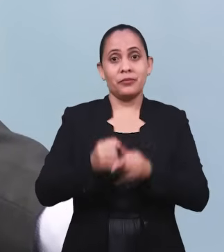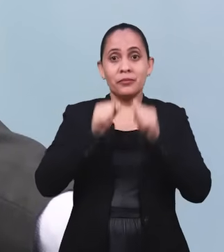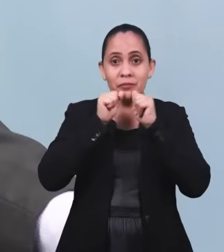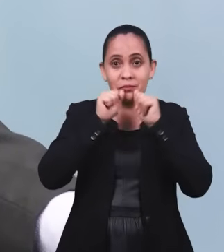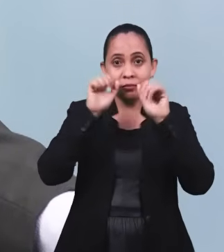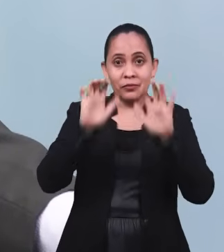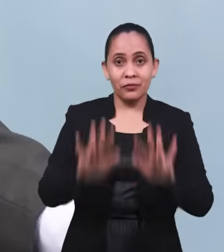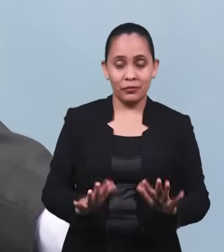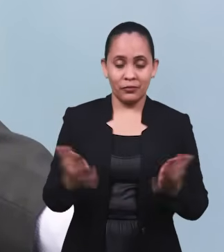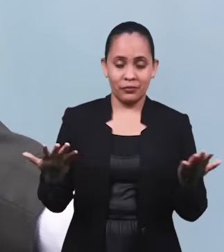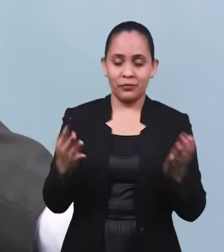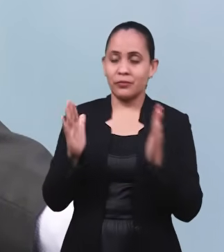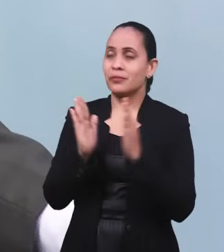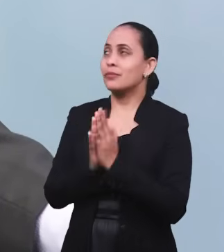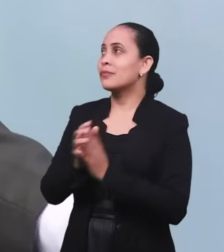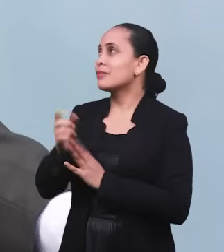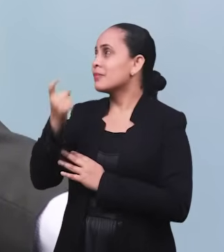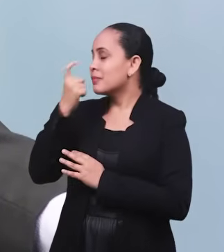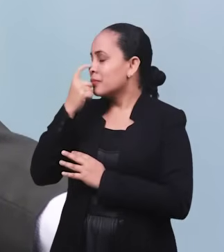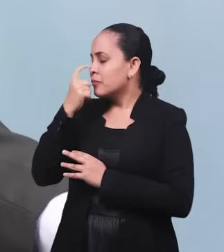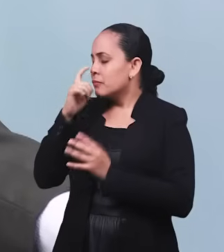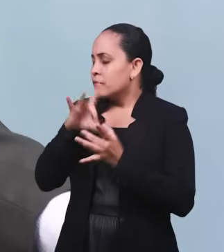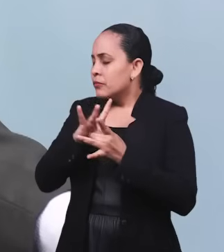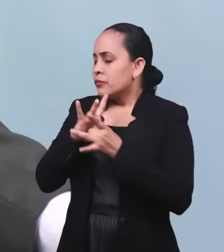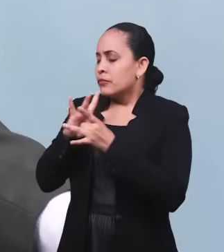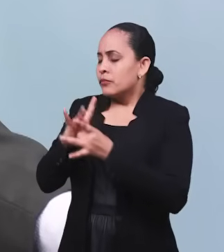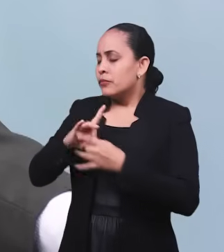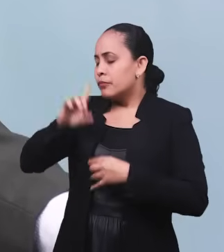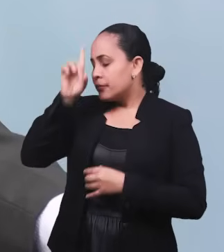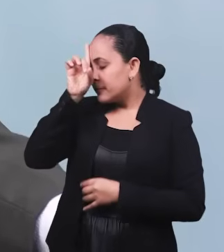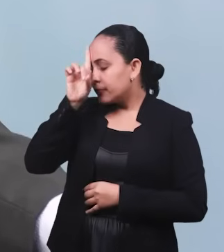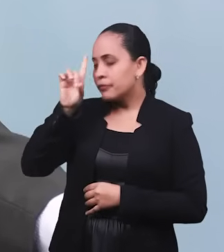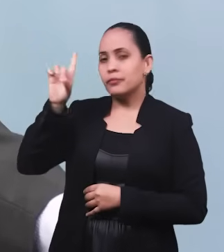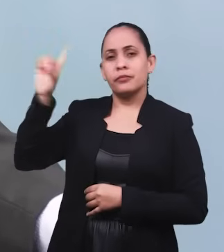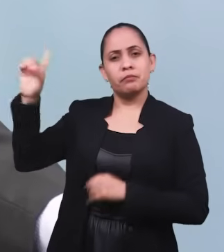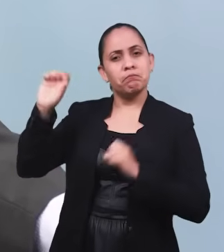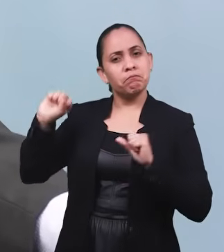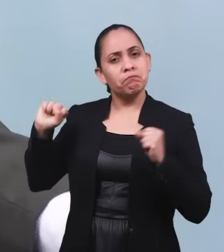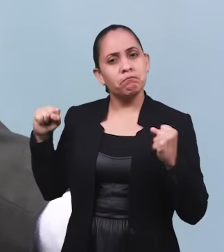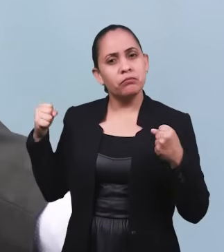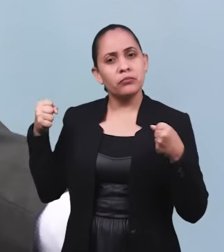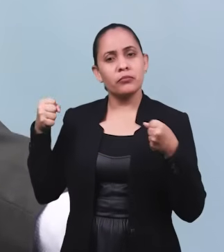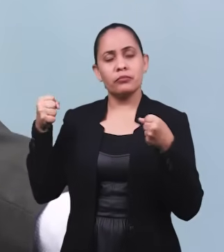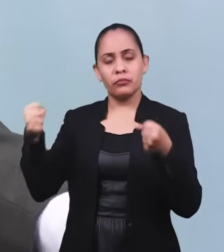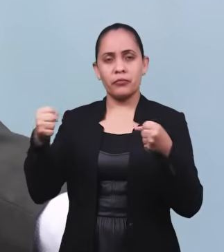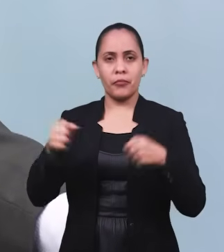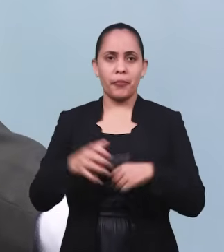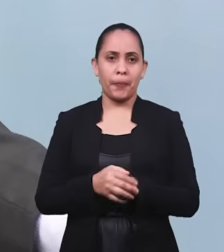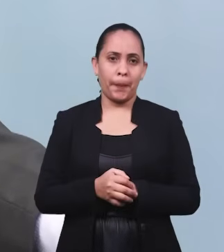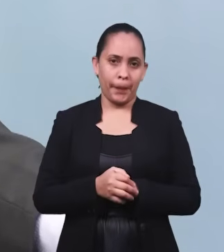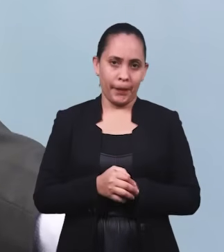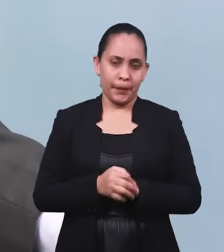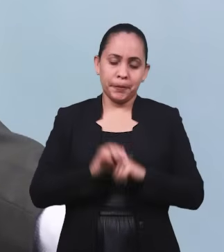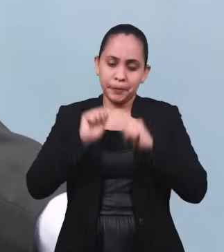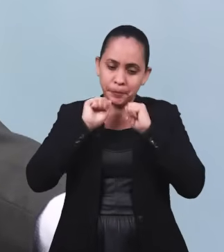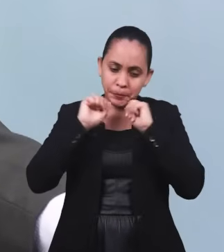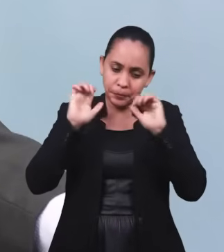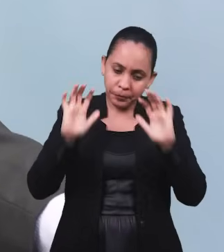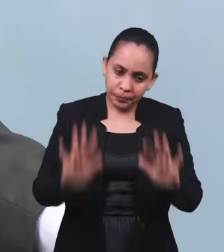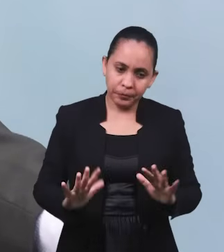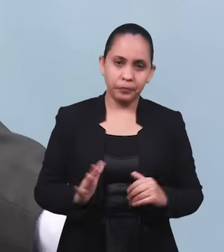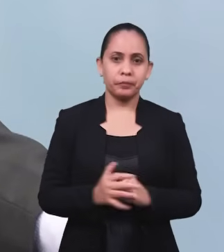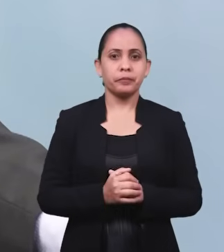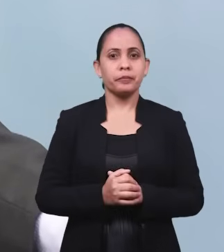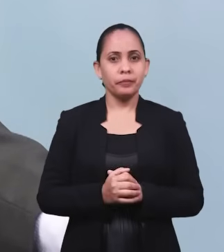A oração, ela nos aproxima de Deus. A oração, ela nos fortalece. A oração, ela renova no coração